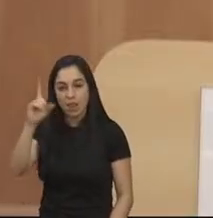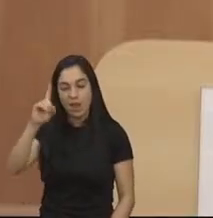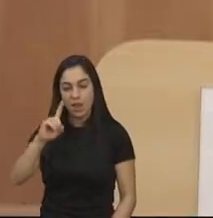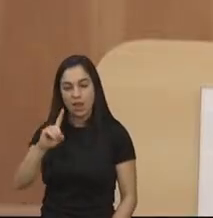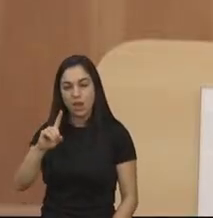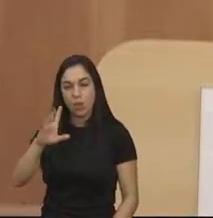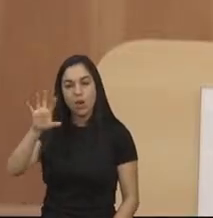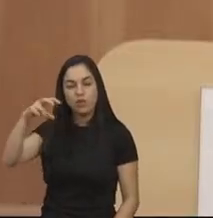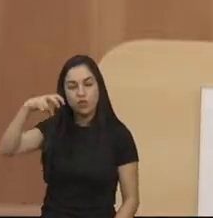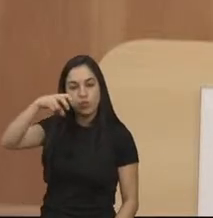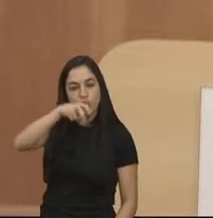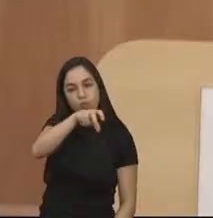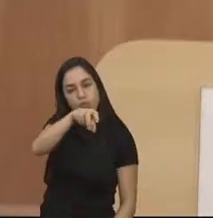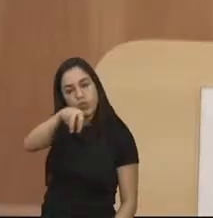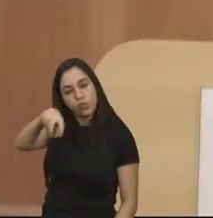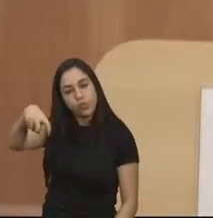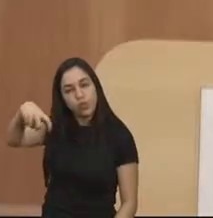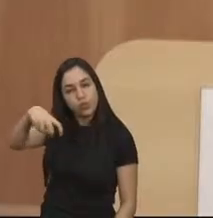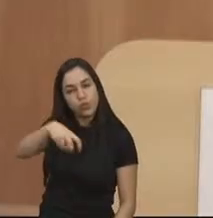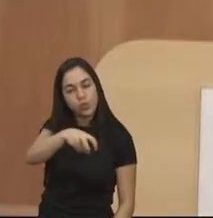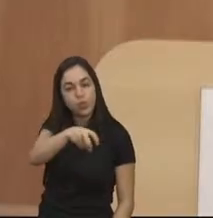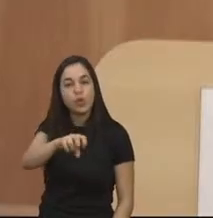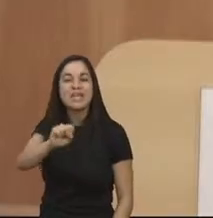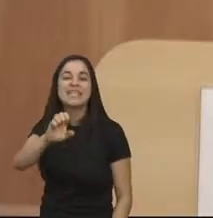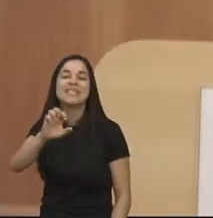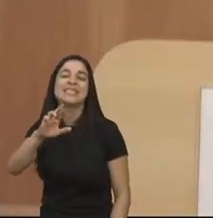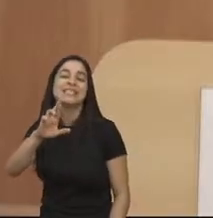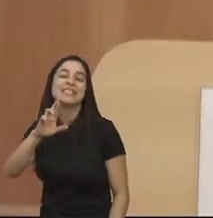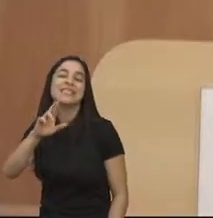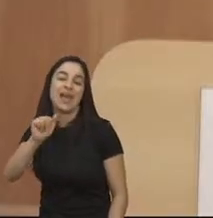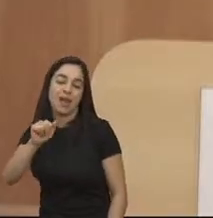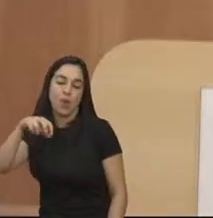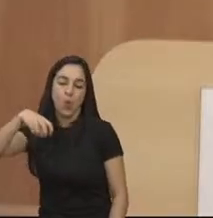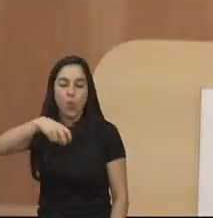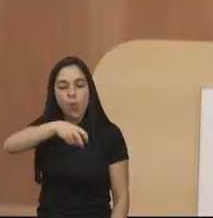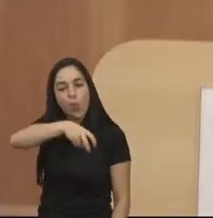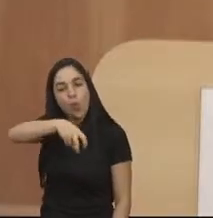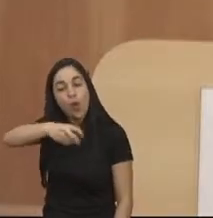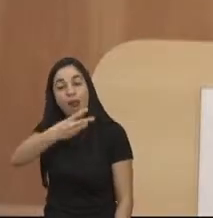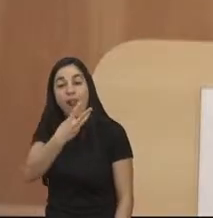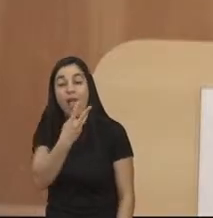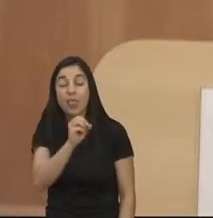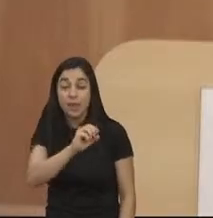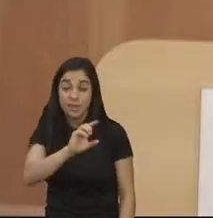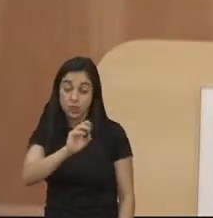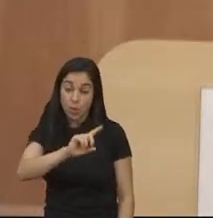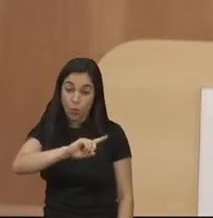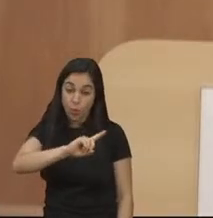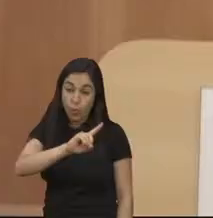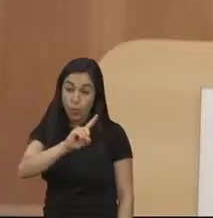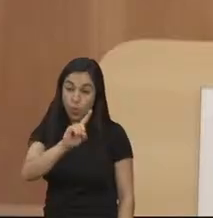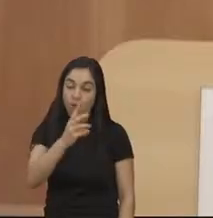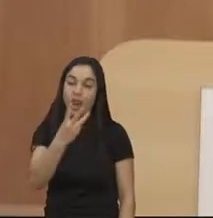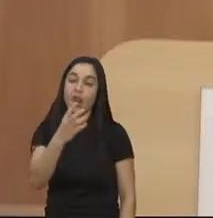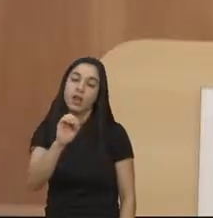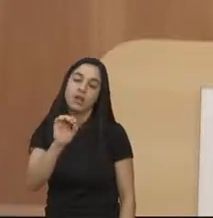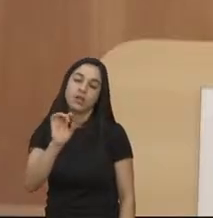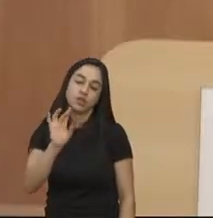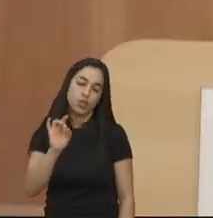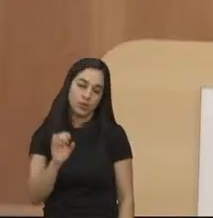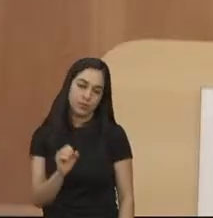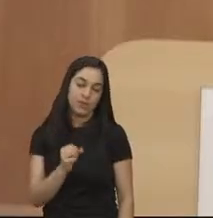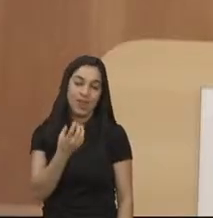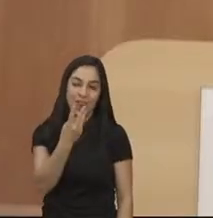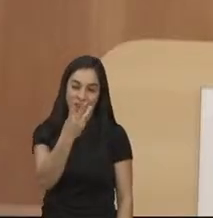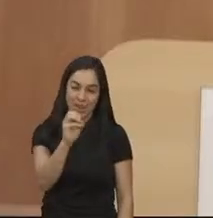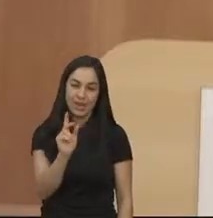hora. E uma rodovia que hoje está somente ida, antigamente era ida e volta, somente ida e